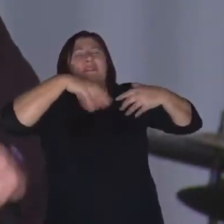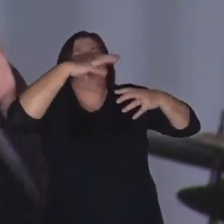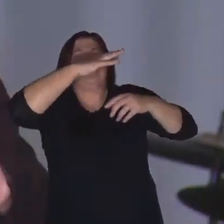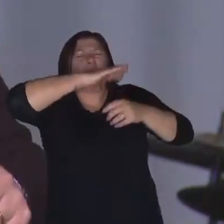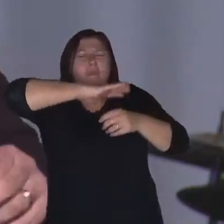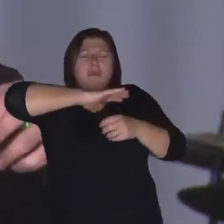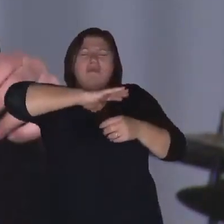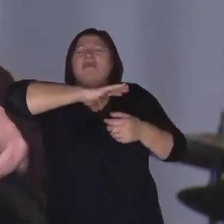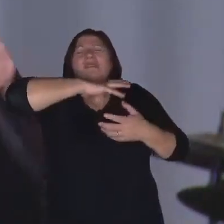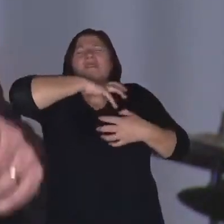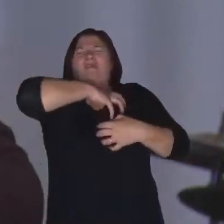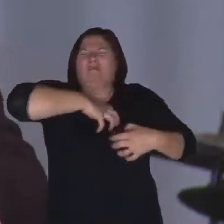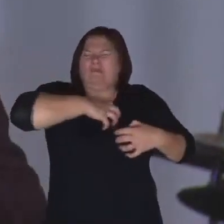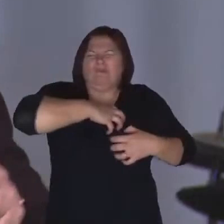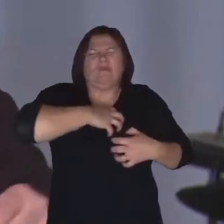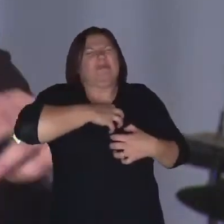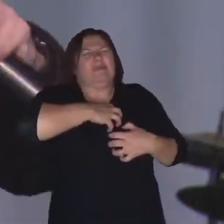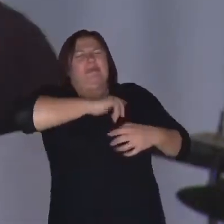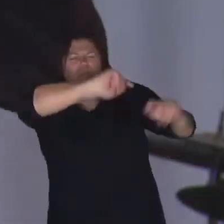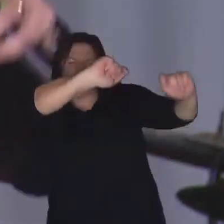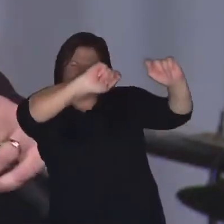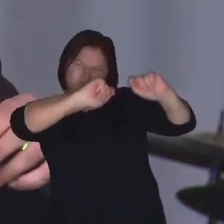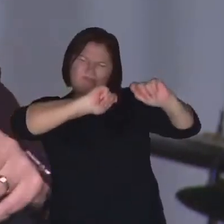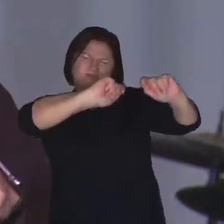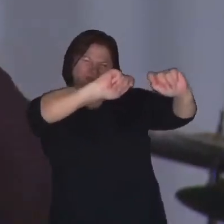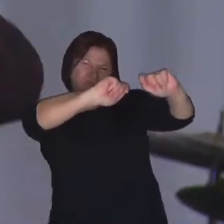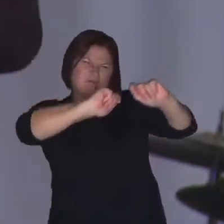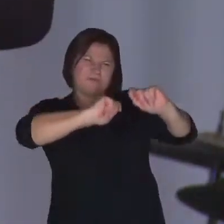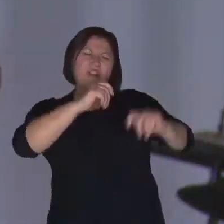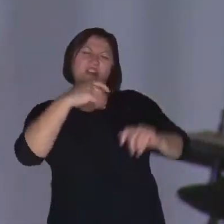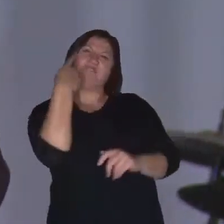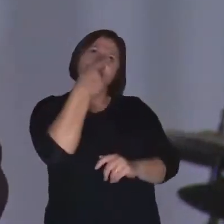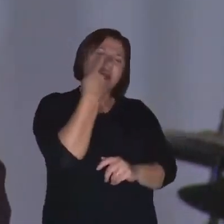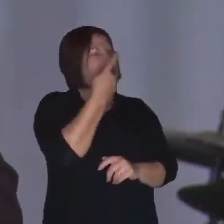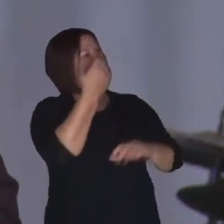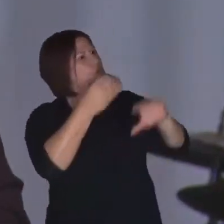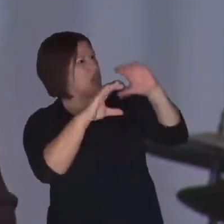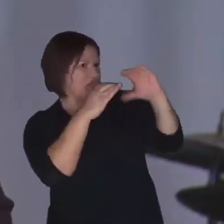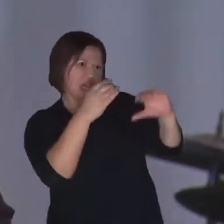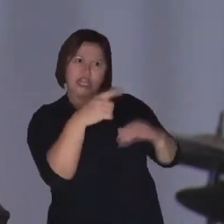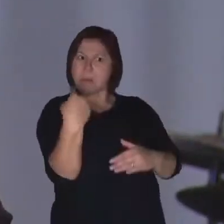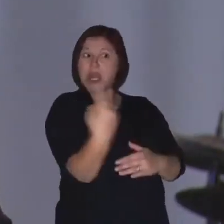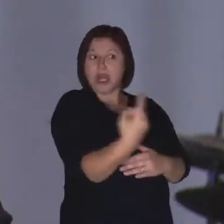estão pedindo para a gente cantar músicas alegres, dizendo: cantem para nós uma canção das canções de